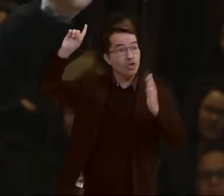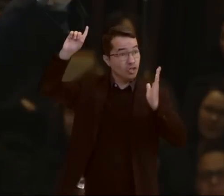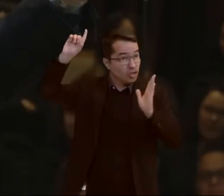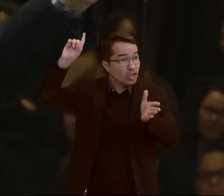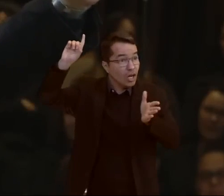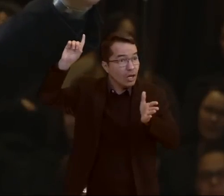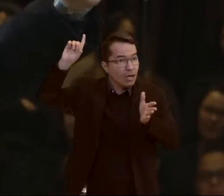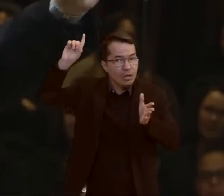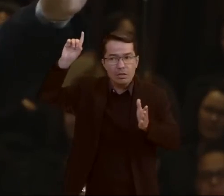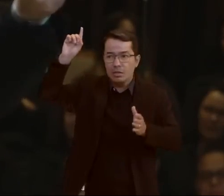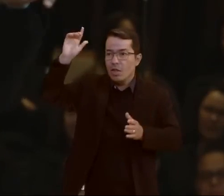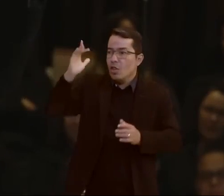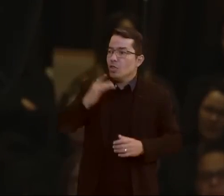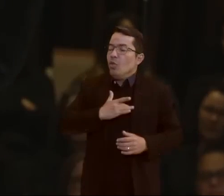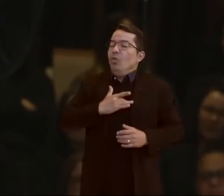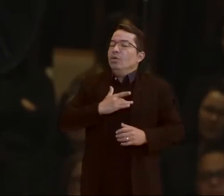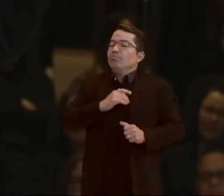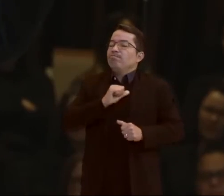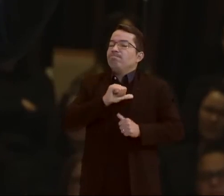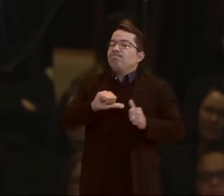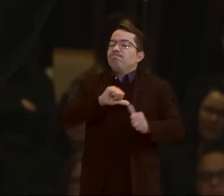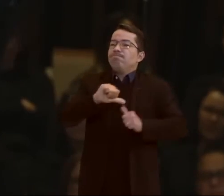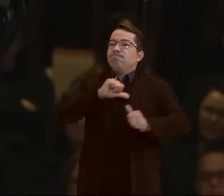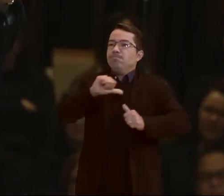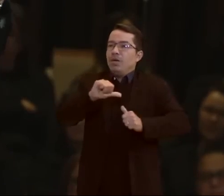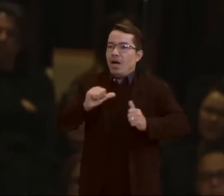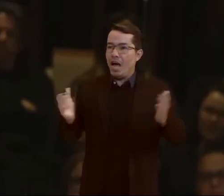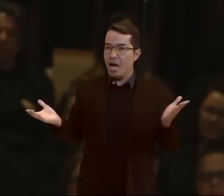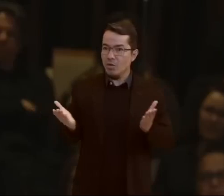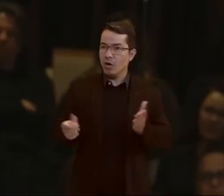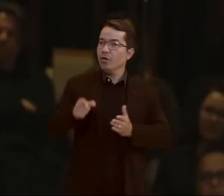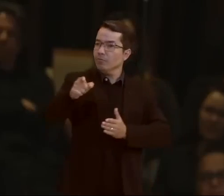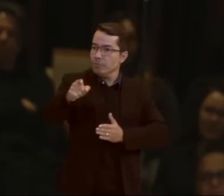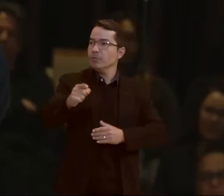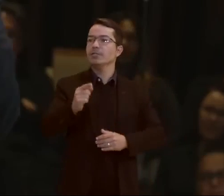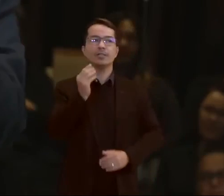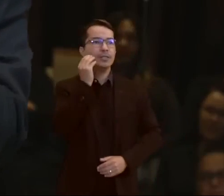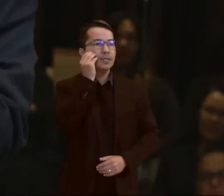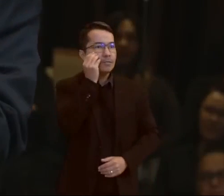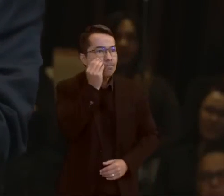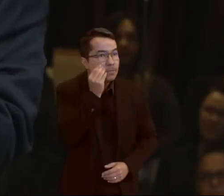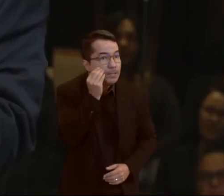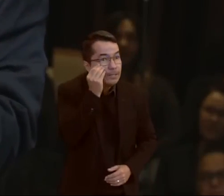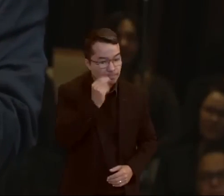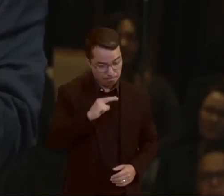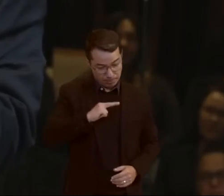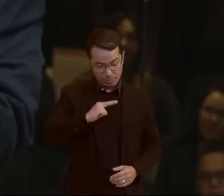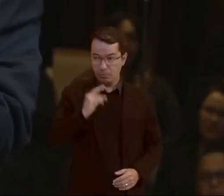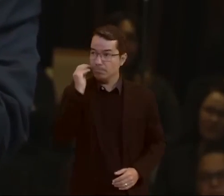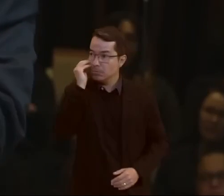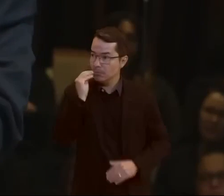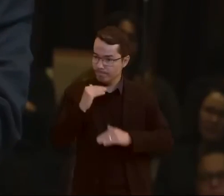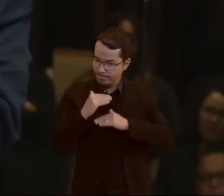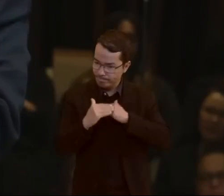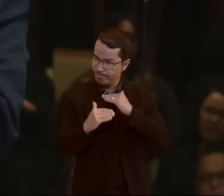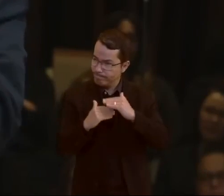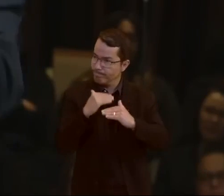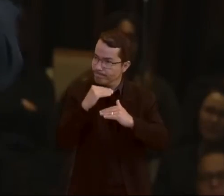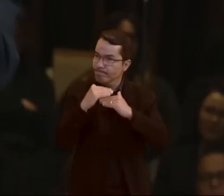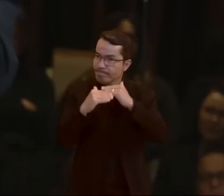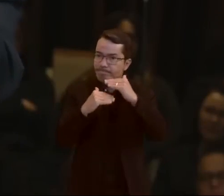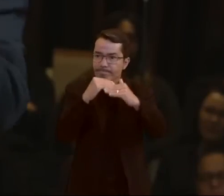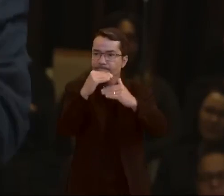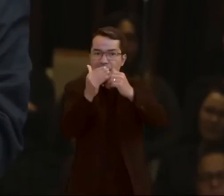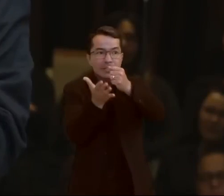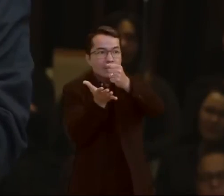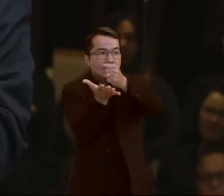olha, se você desenvolver essas qualidades básicas na tua vida, você vai